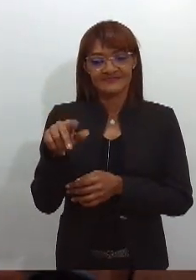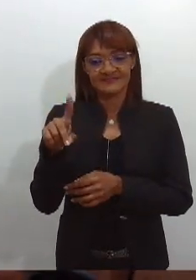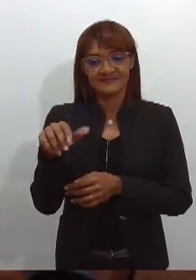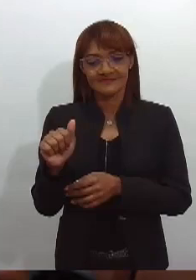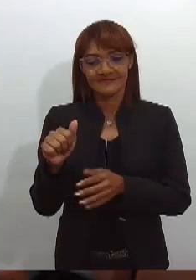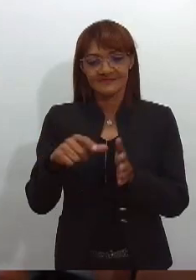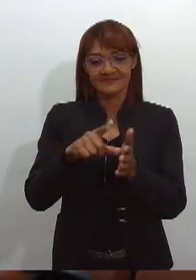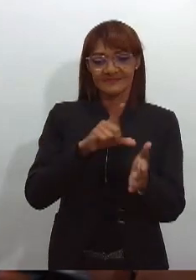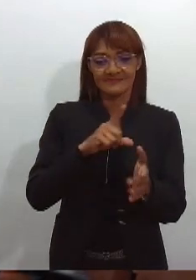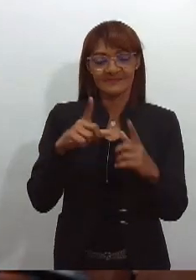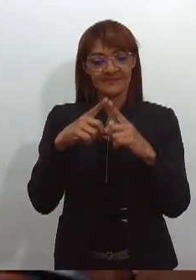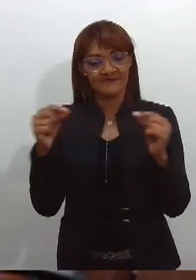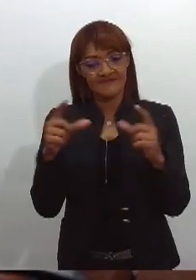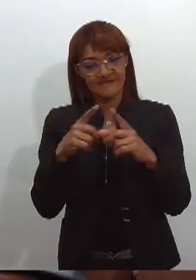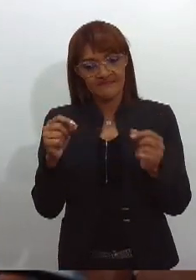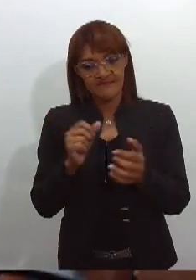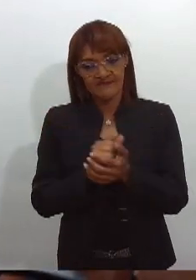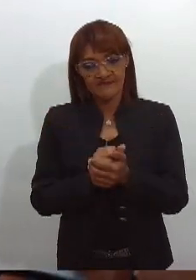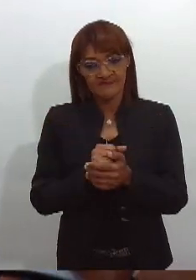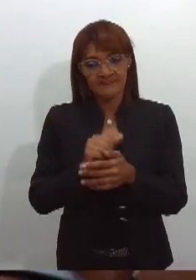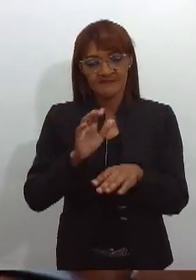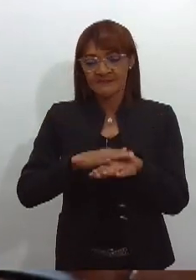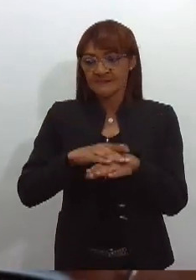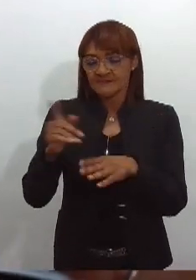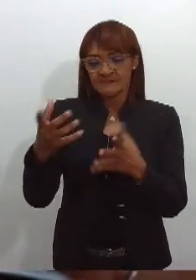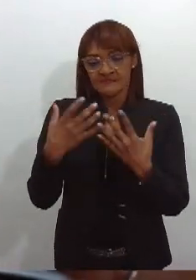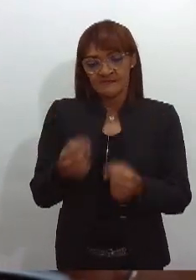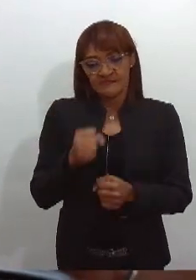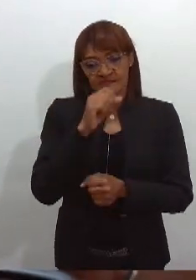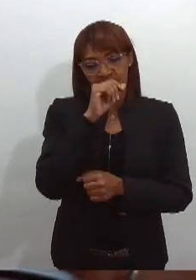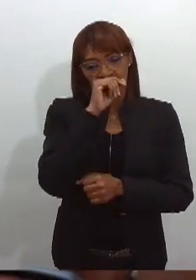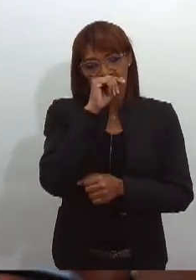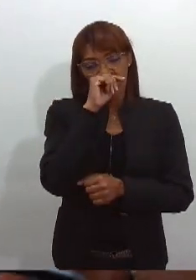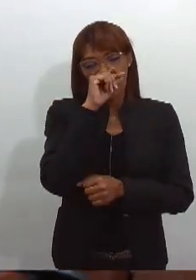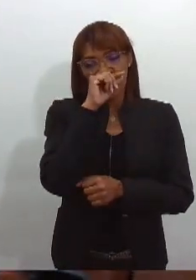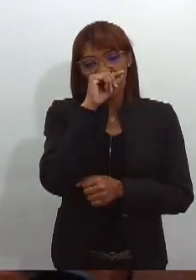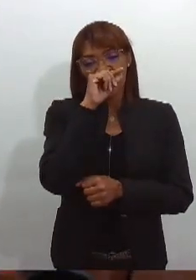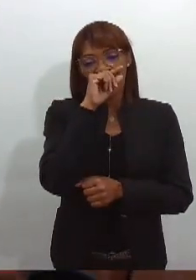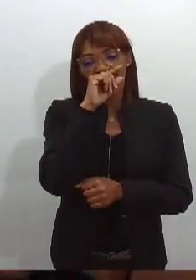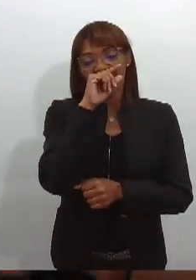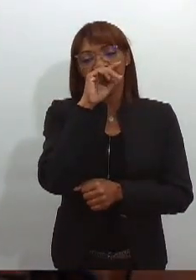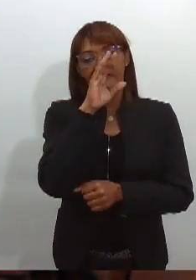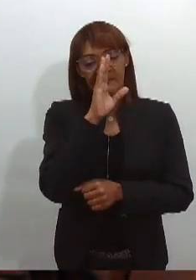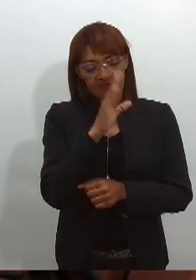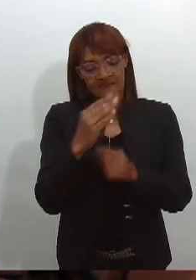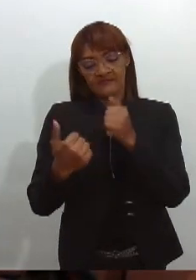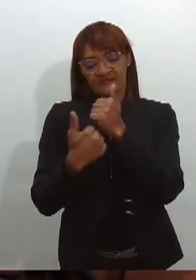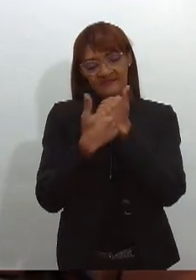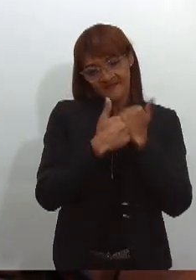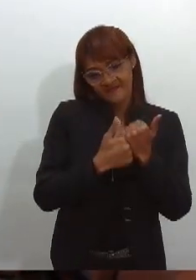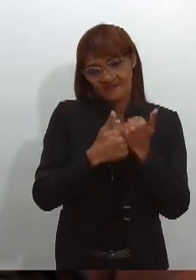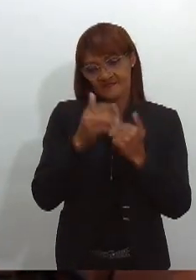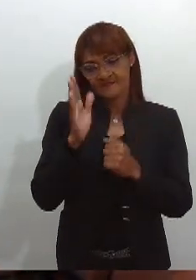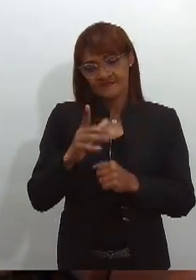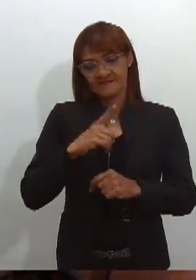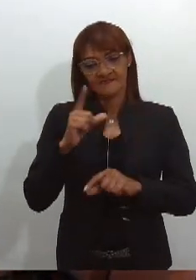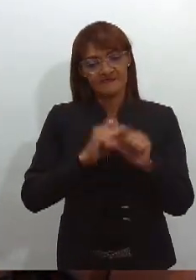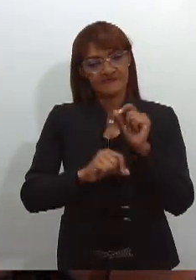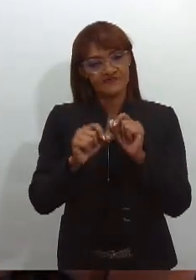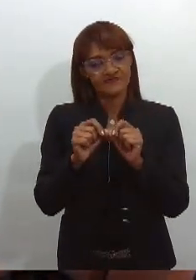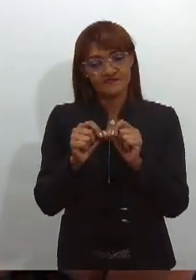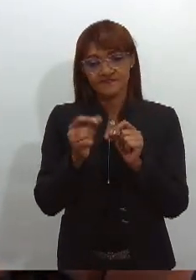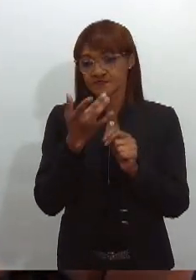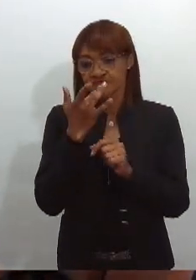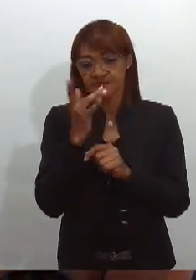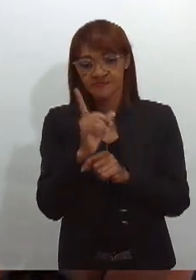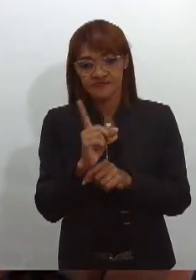A Fernanda me acolheu naquela cidade, onde me deu muito suporte, numa cidade onde eu não conhecia ninguém. Eu fui a